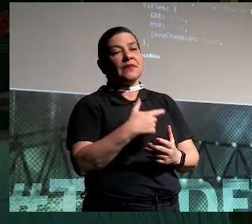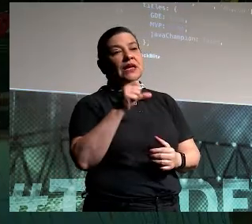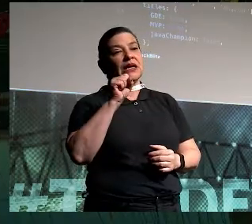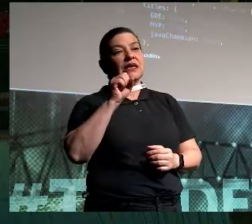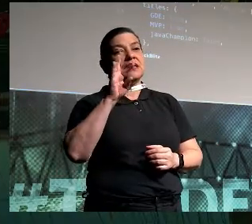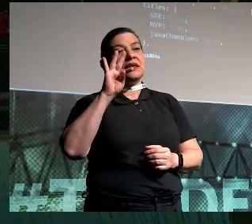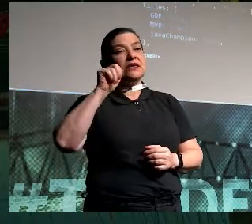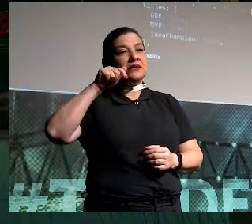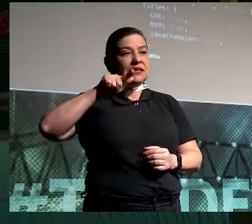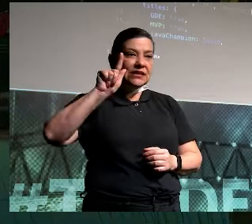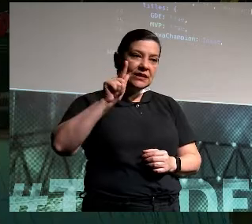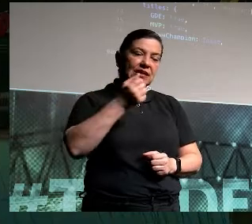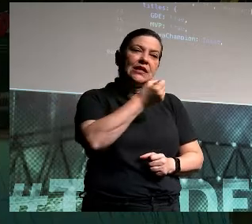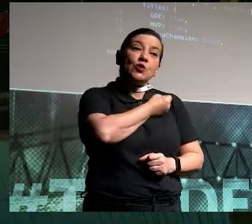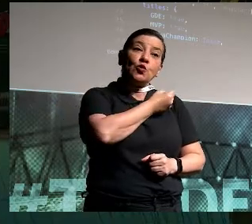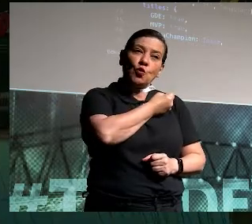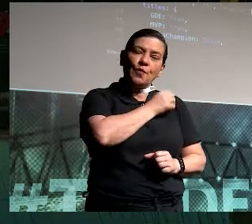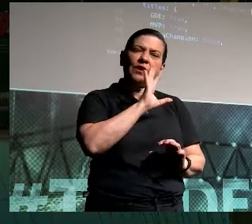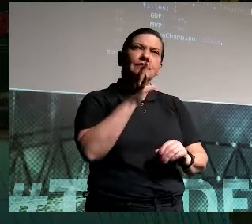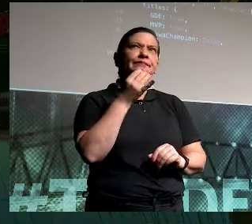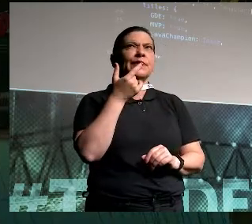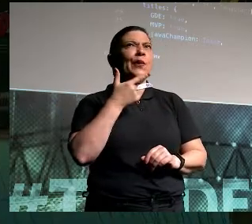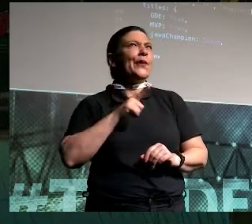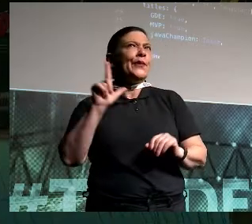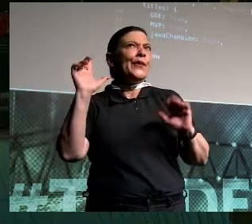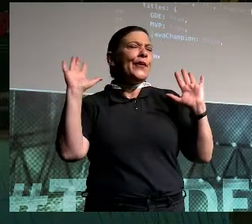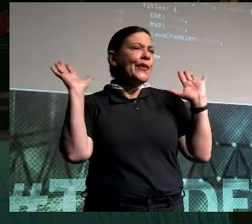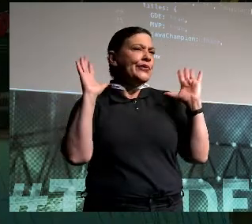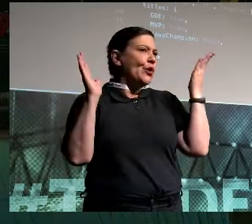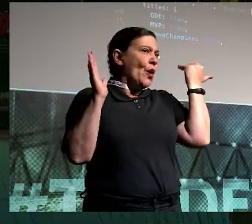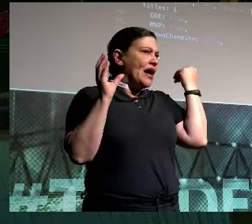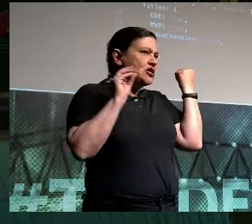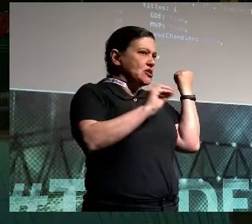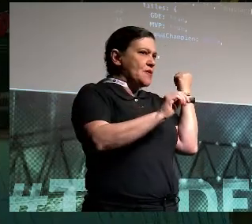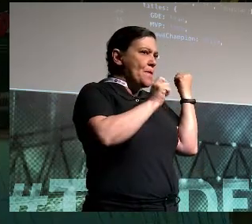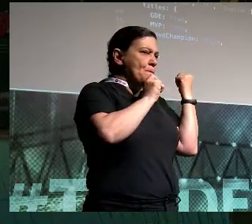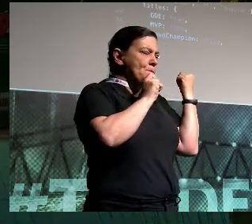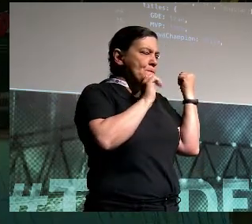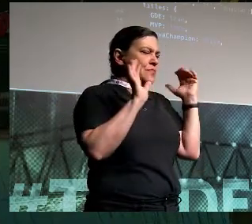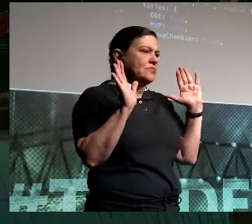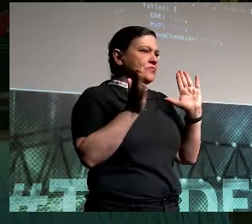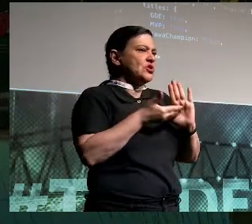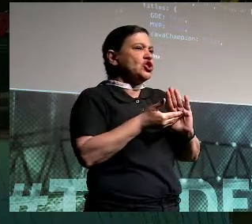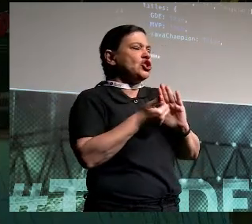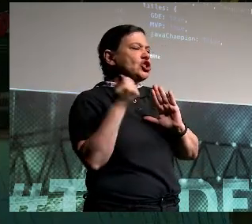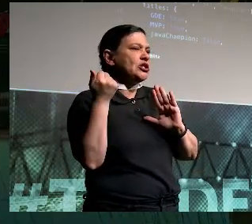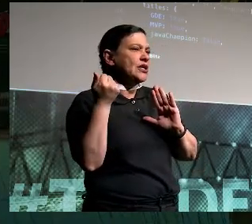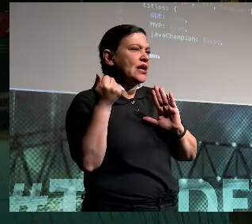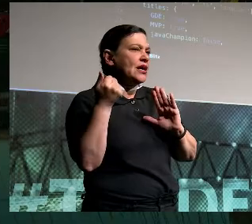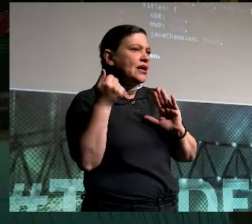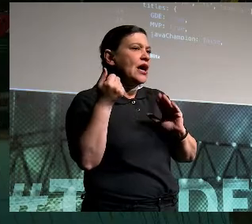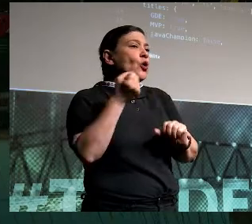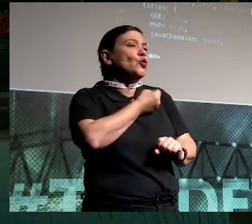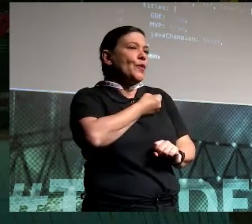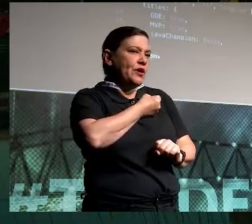string, o number e não sei o que lá. Se eu passar um cara aqui, por exemplo, que eu não passei para ele, vamos tirar aqui o